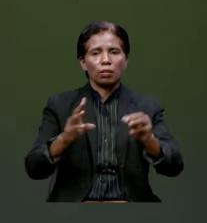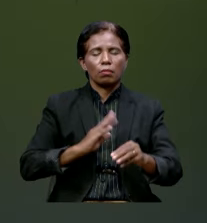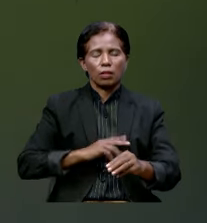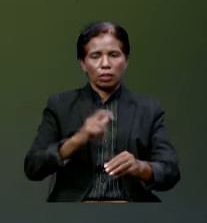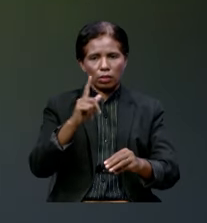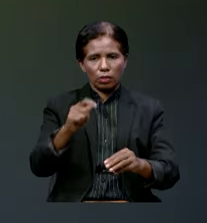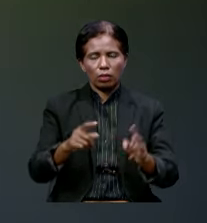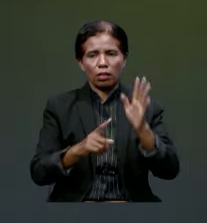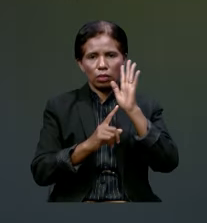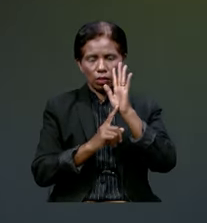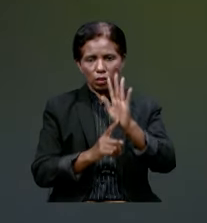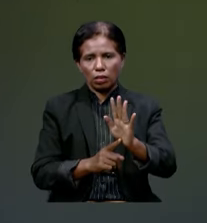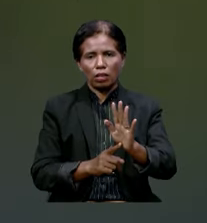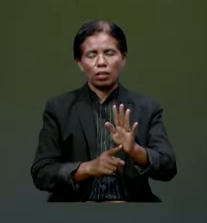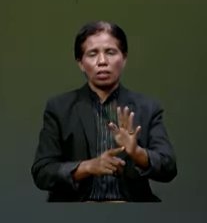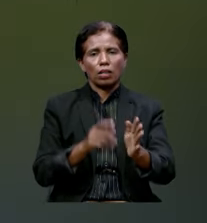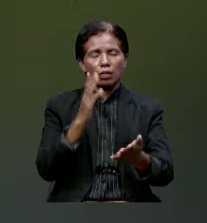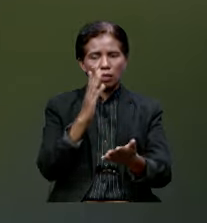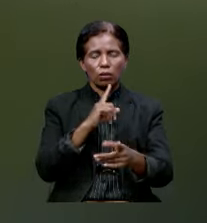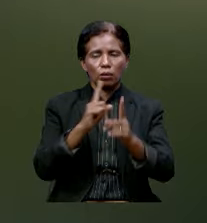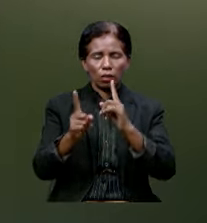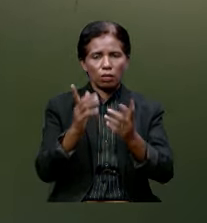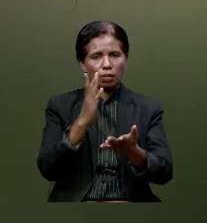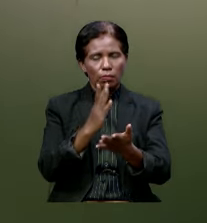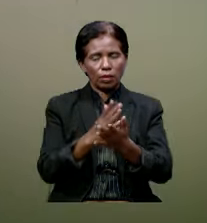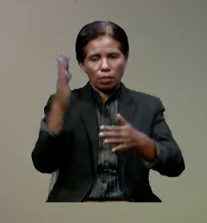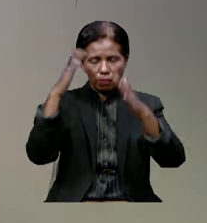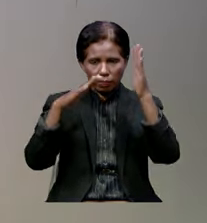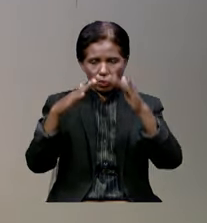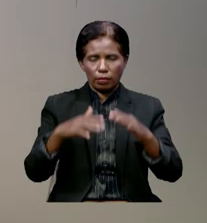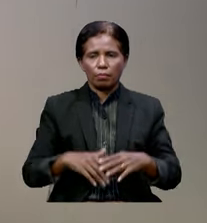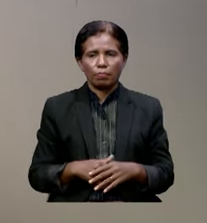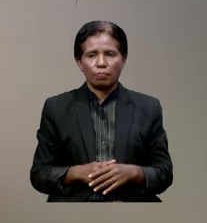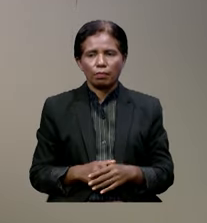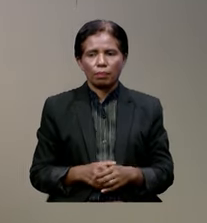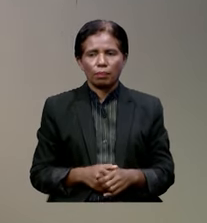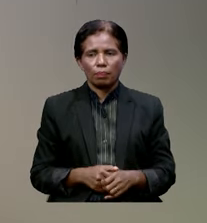foi chamada atenção a tu prevene conflito. Equipa Cobertura, GMN.